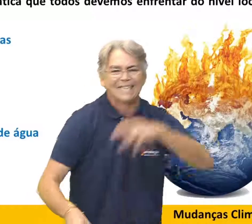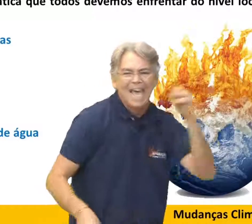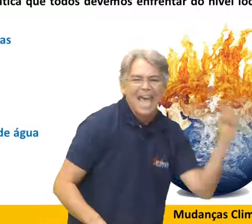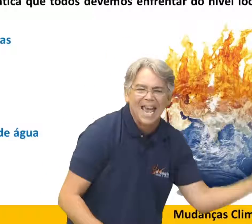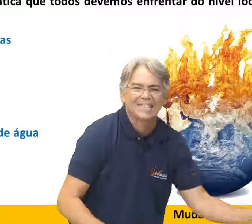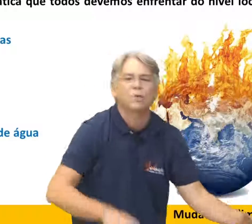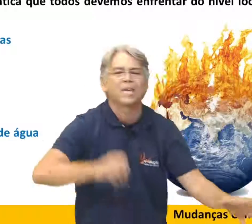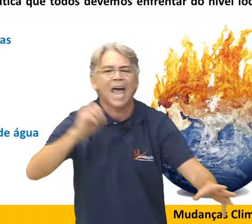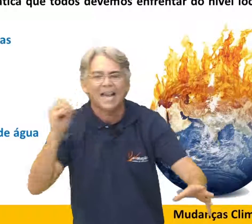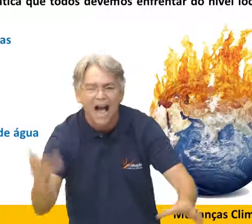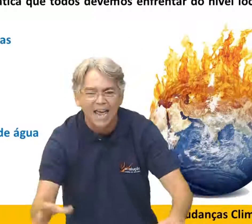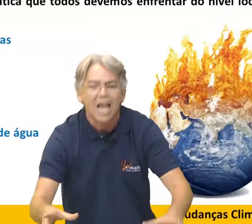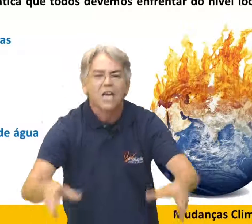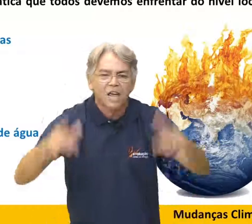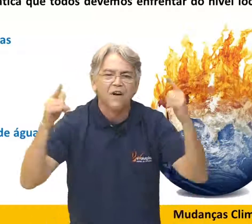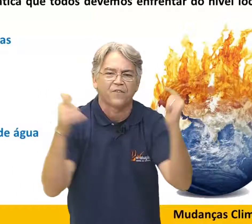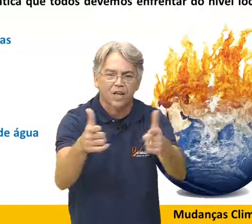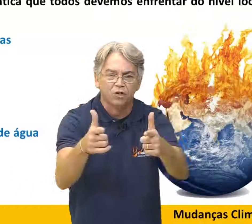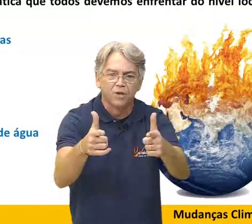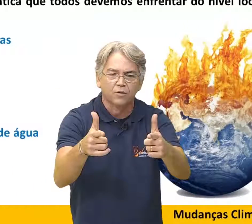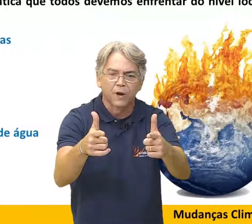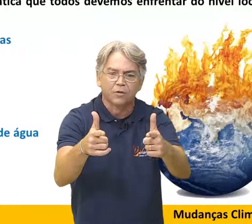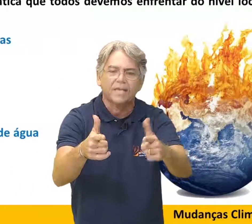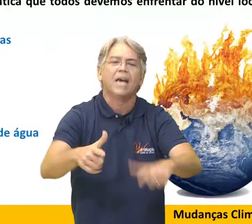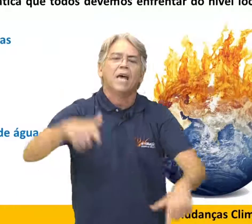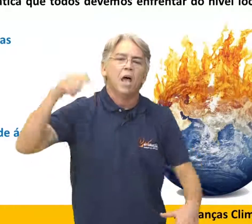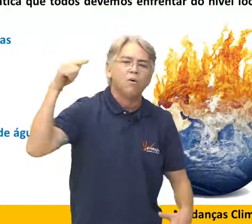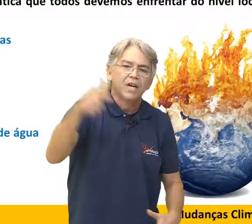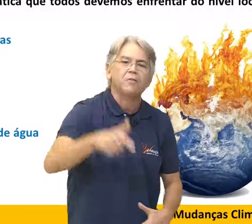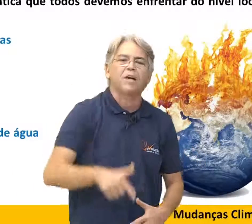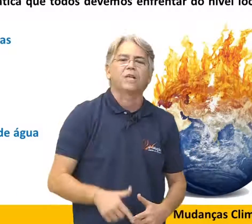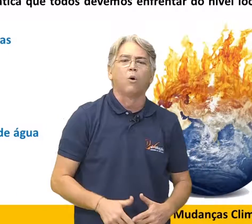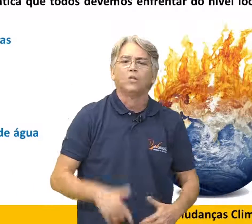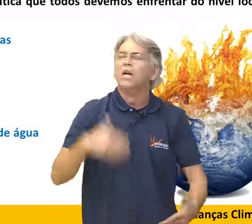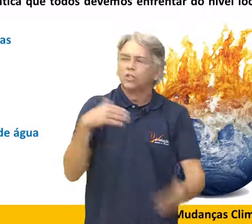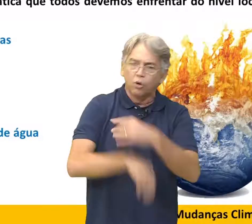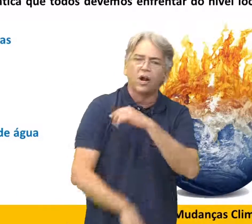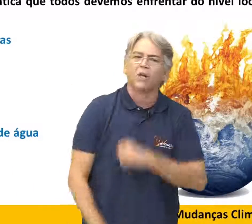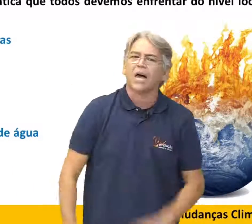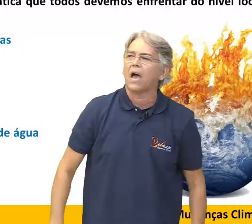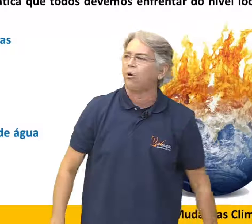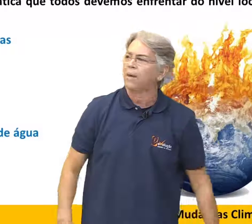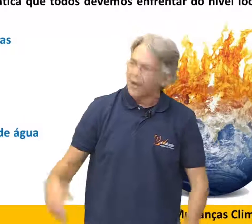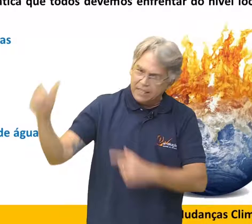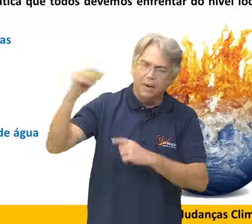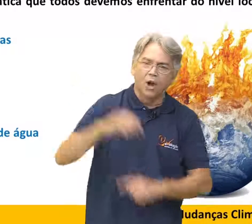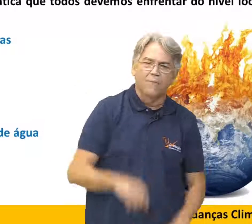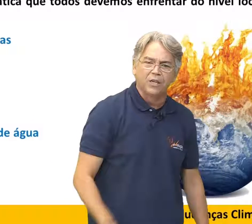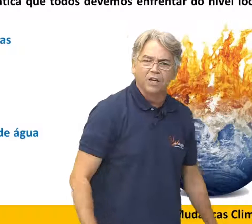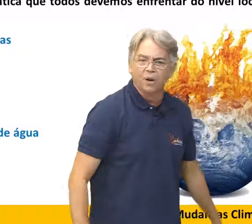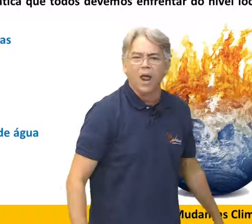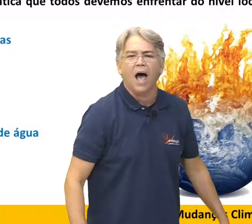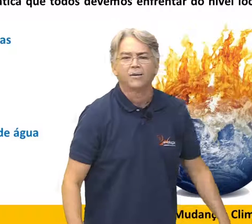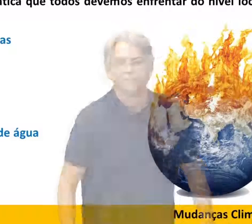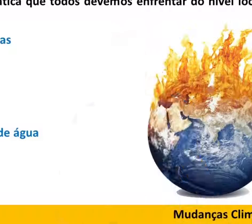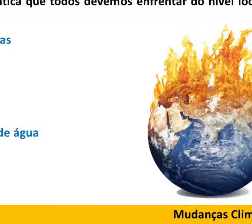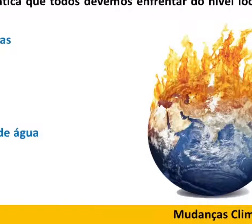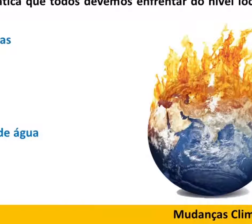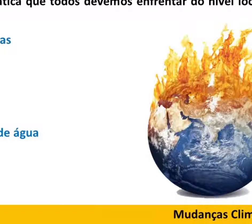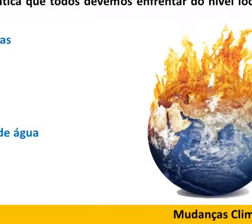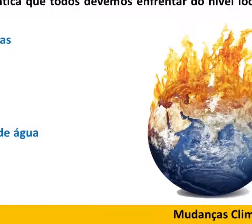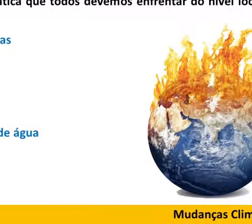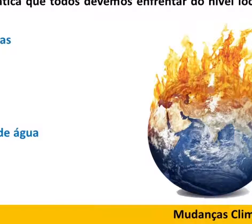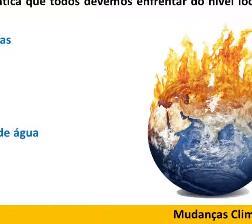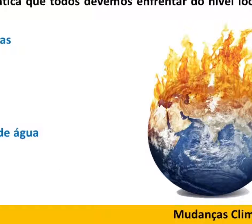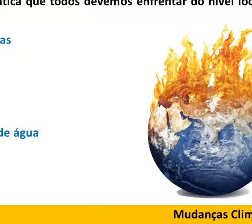aquática, terrestre, o que é Gaia? Quem vai falar sobre isso pra você é o grande mestre Arruda. Segura a onda aí, Arruda. Passa essa bola aí pra ti. Vamos lá. De acordo